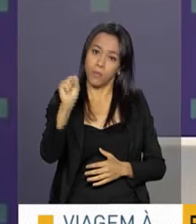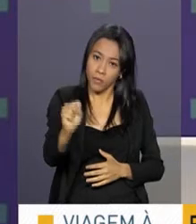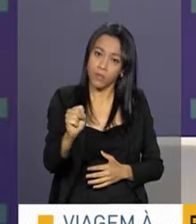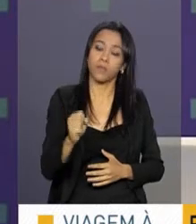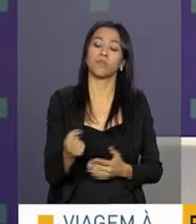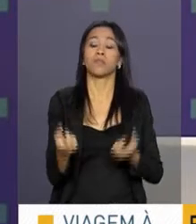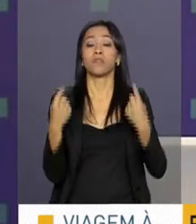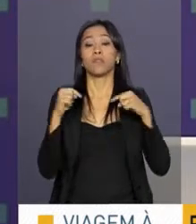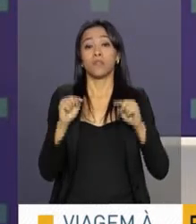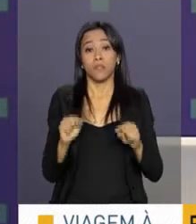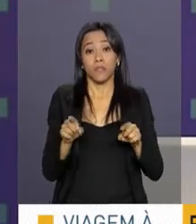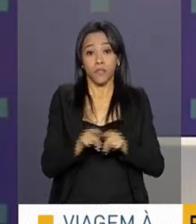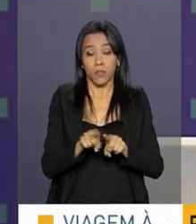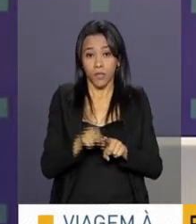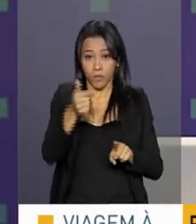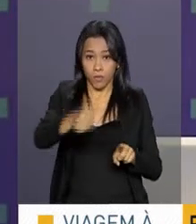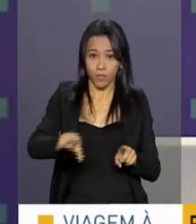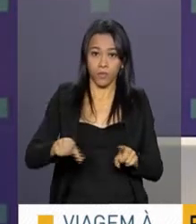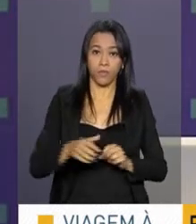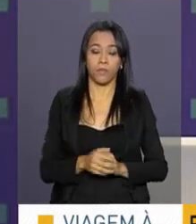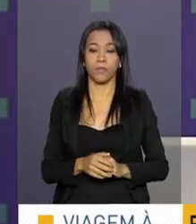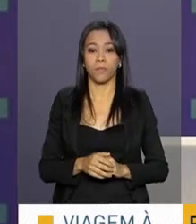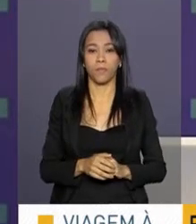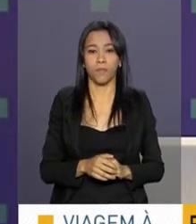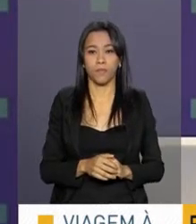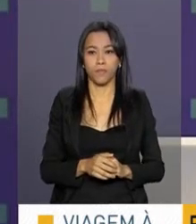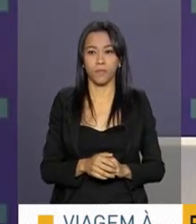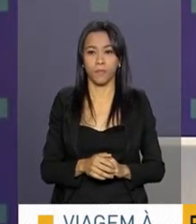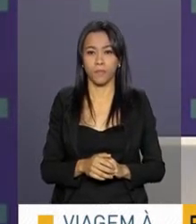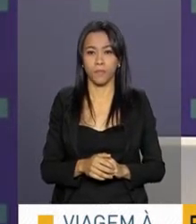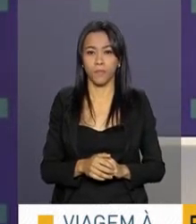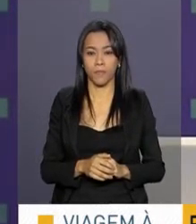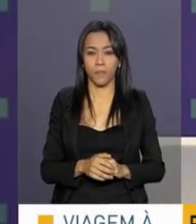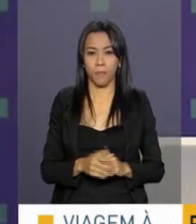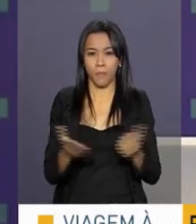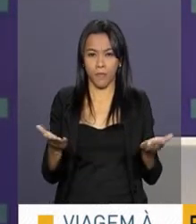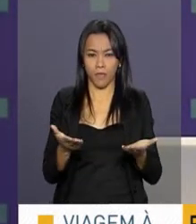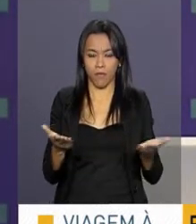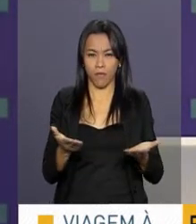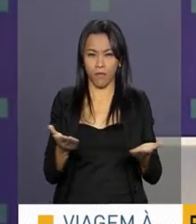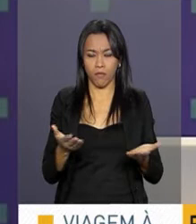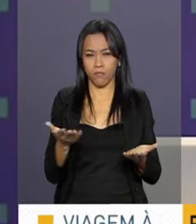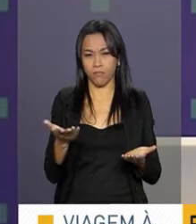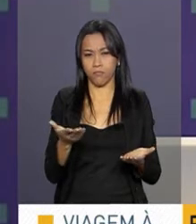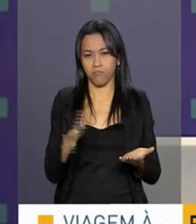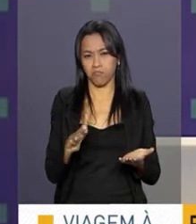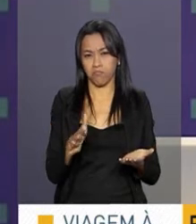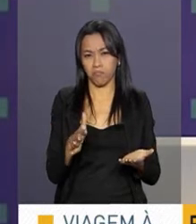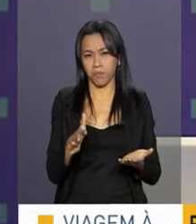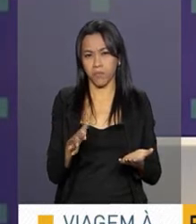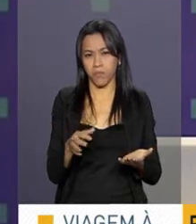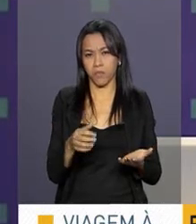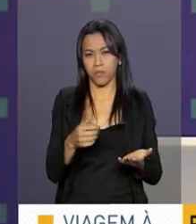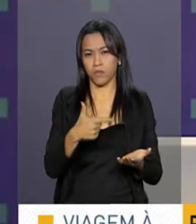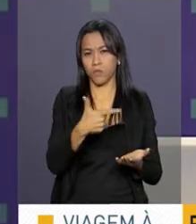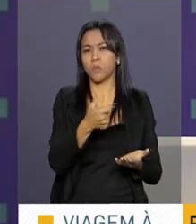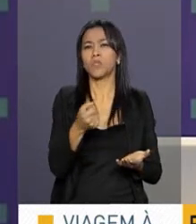5 anos, né, que está agora em torno de 200